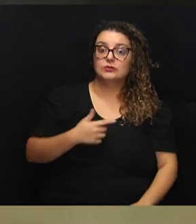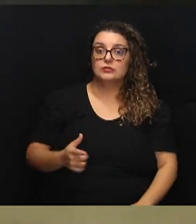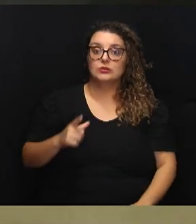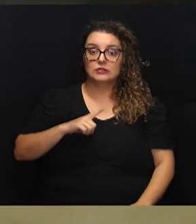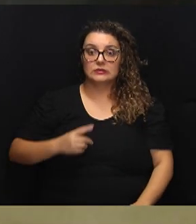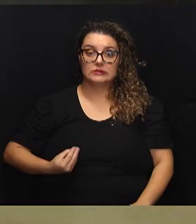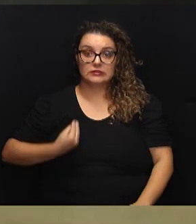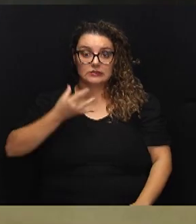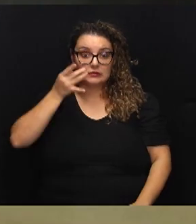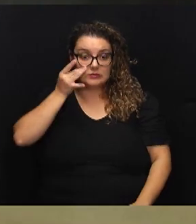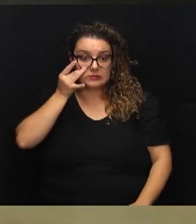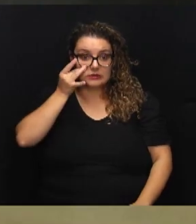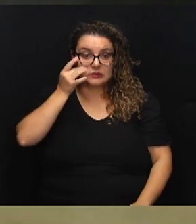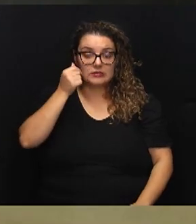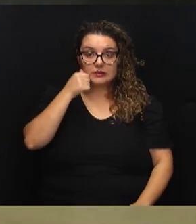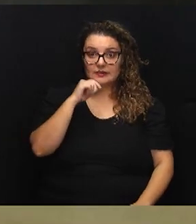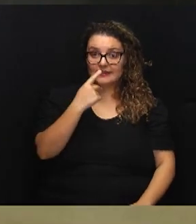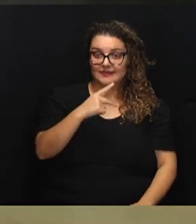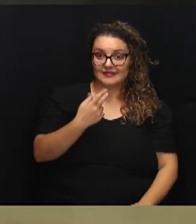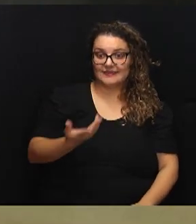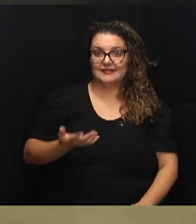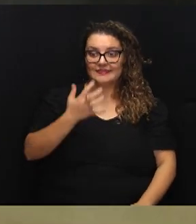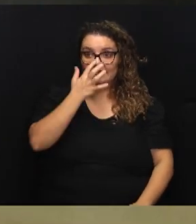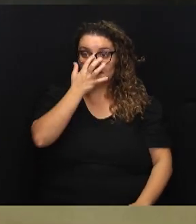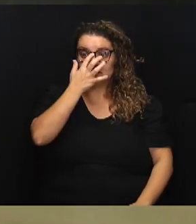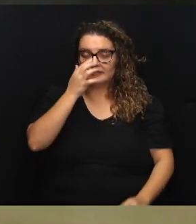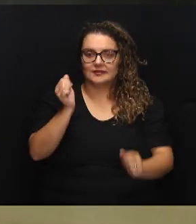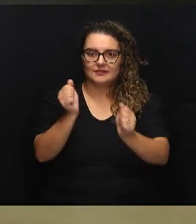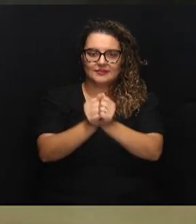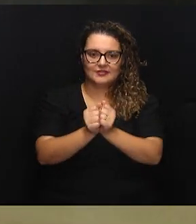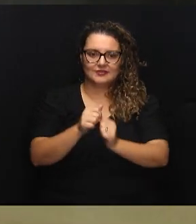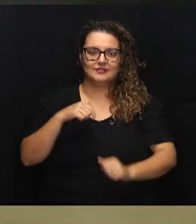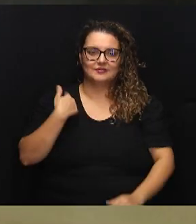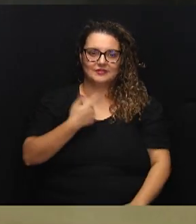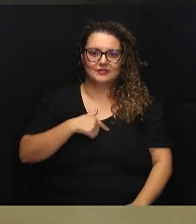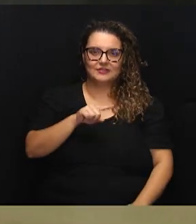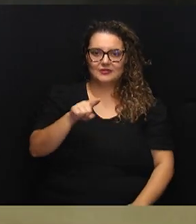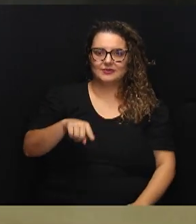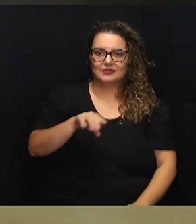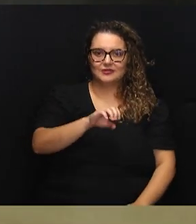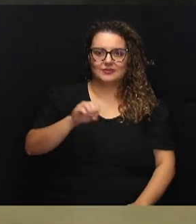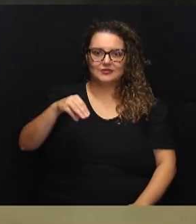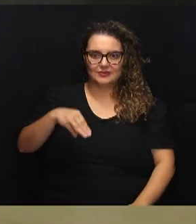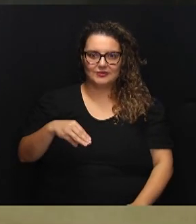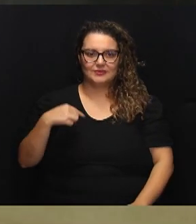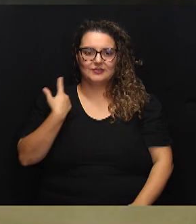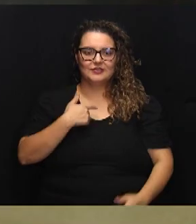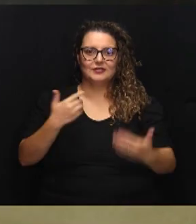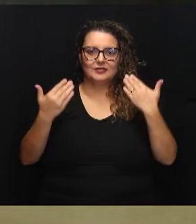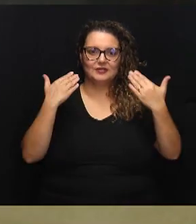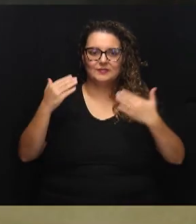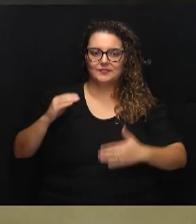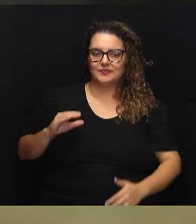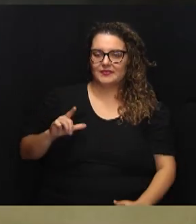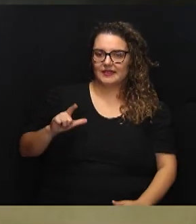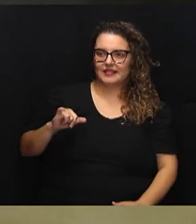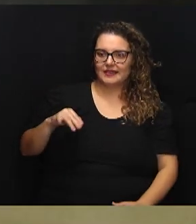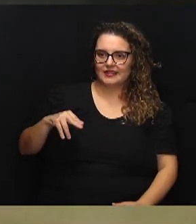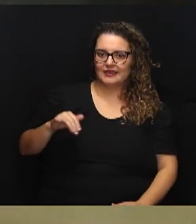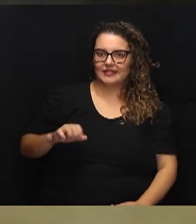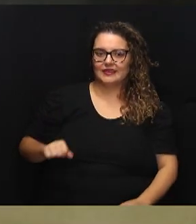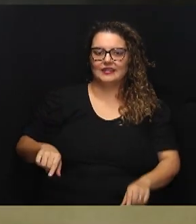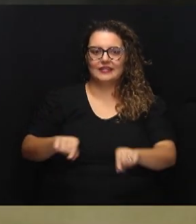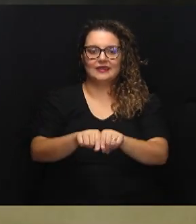a presença dela, né? Ela que vem com a gente via Zoom, a nossa psicóloga clínica e também ela é psicóloga do esporte,